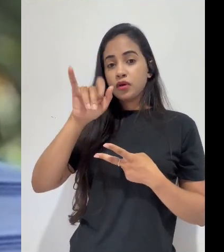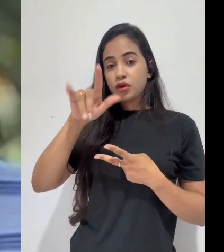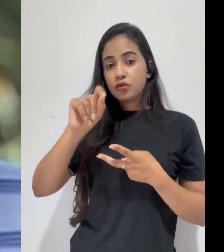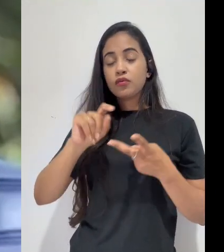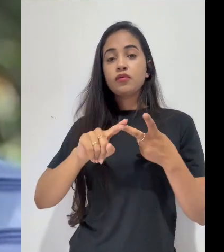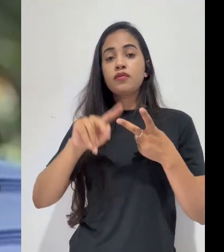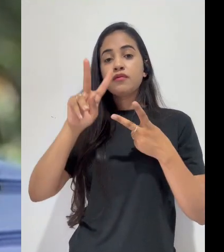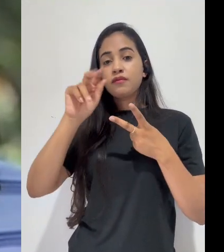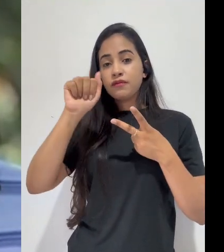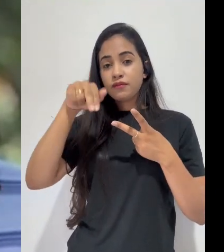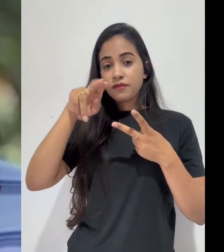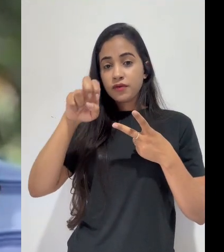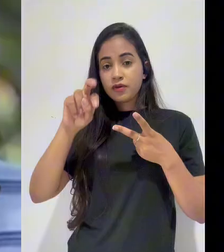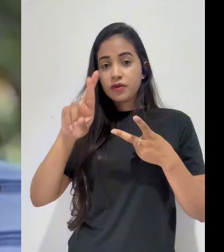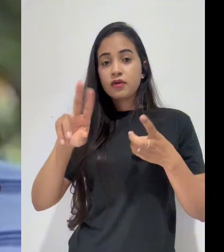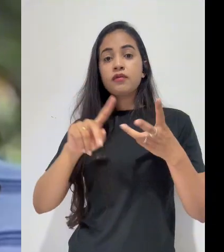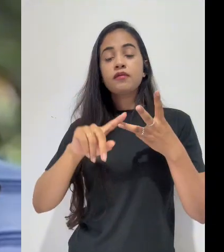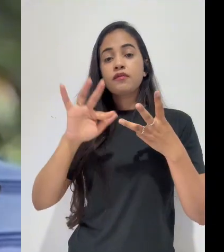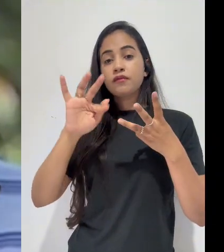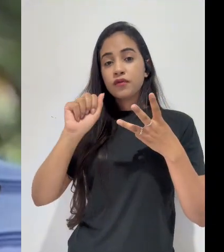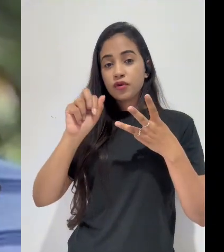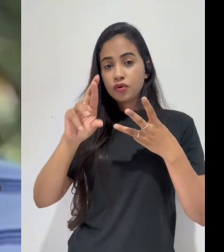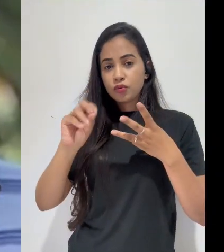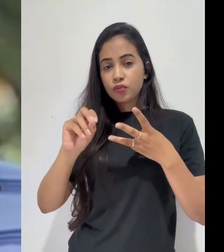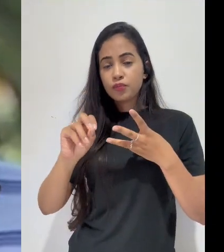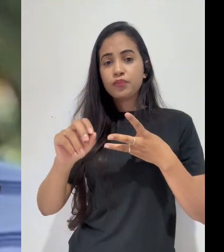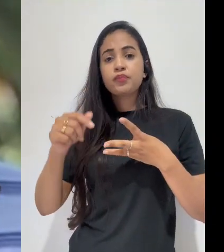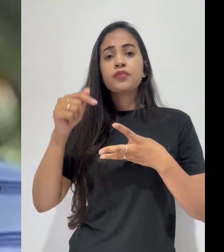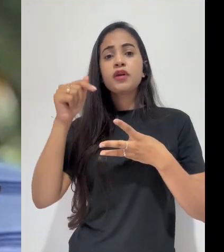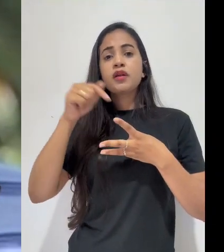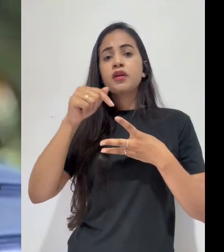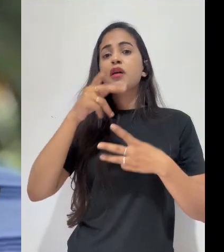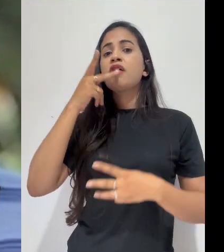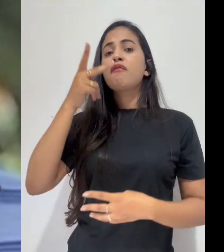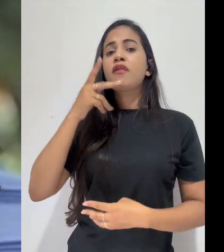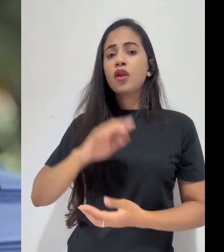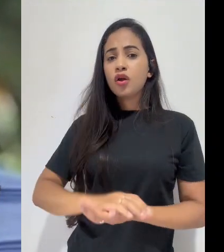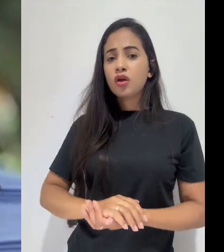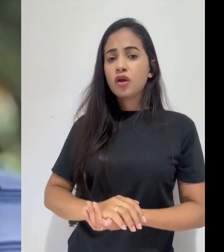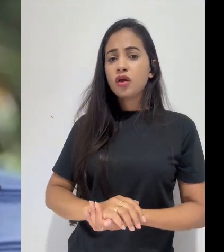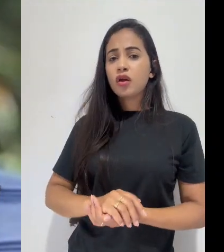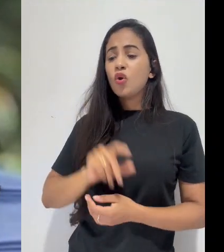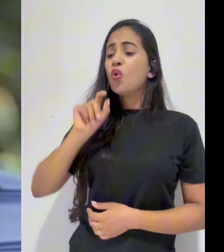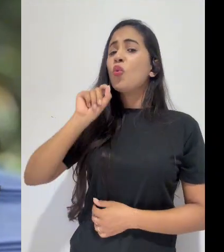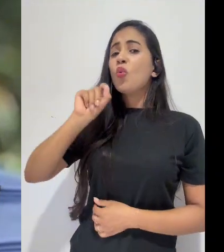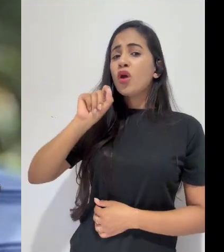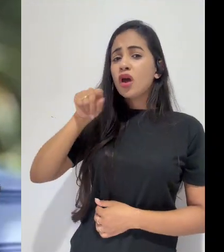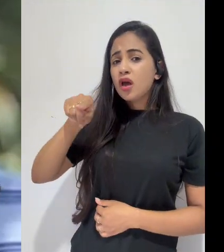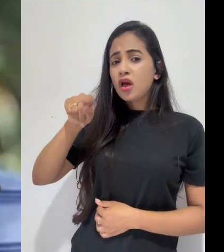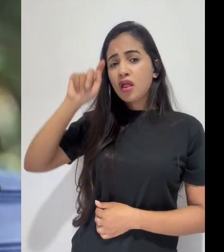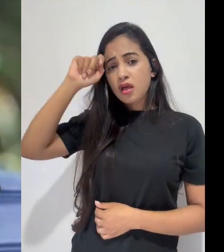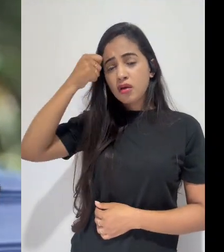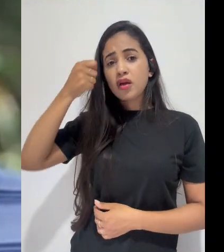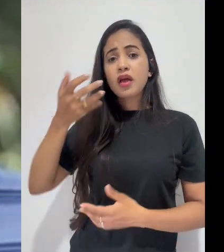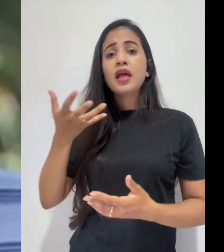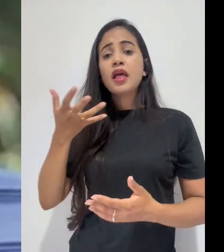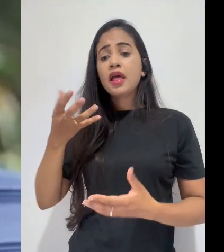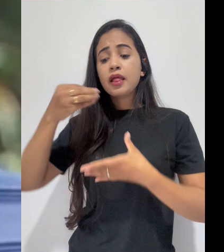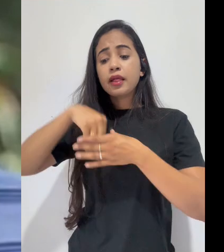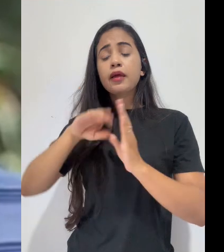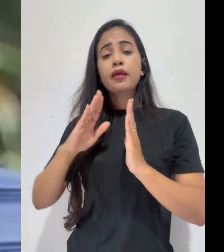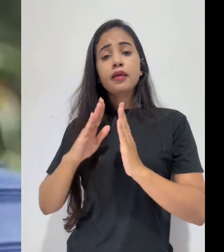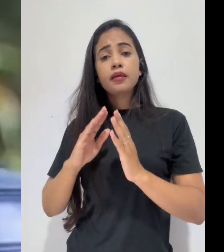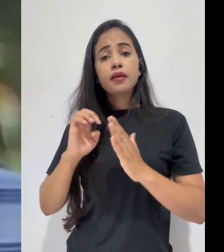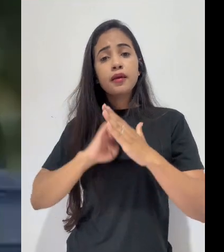Fanor, e o Vâner disse que o que esse crioulo quer mais aqui, agora que nós conseguimos clarear